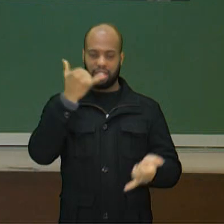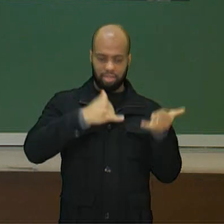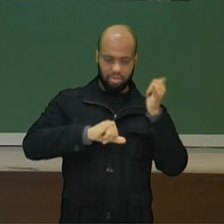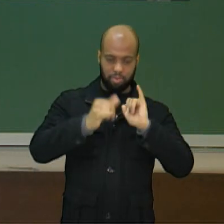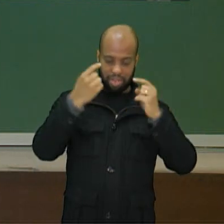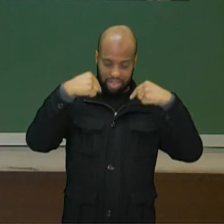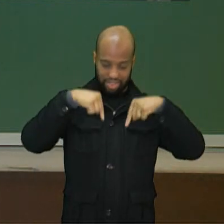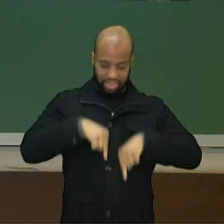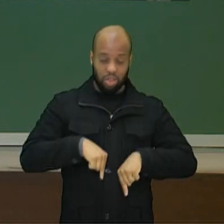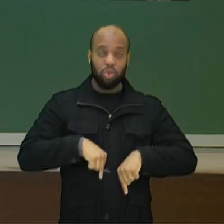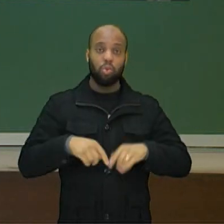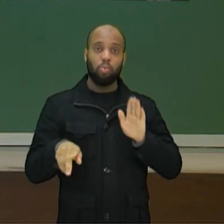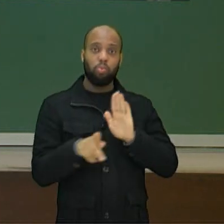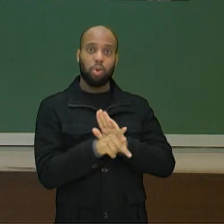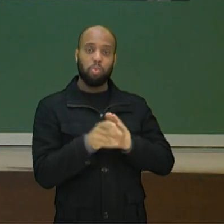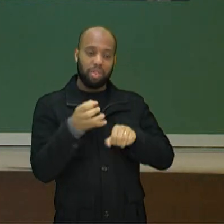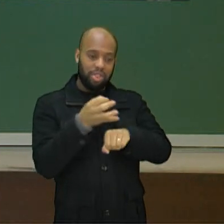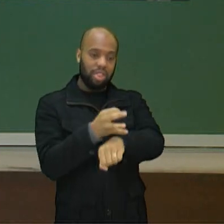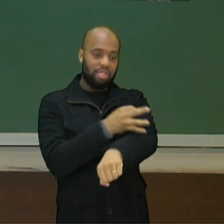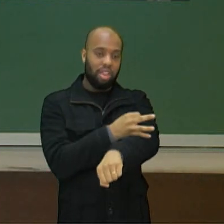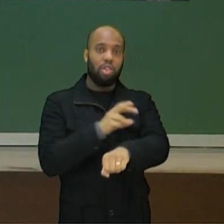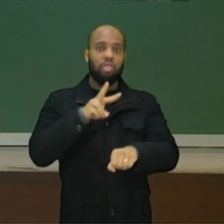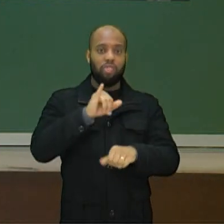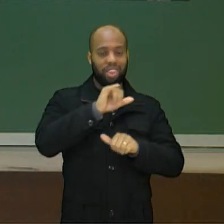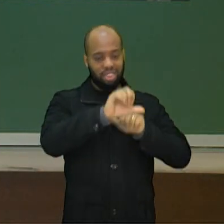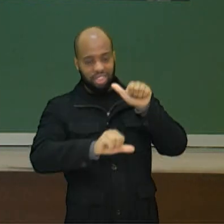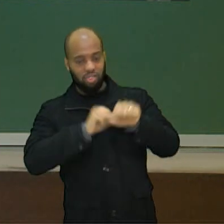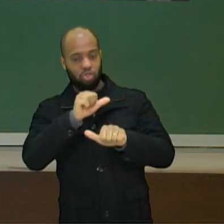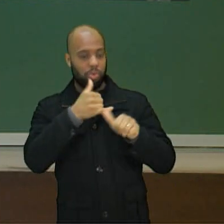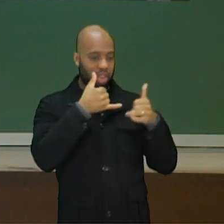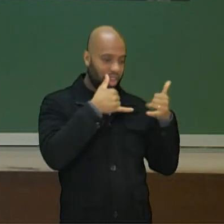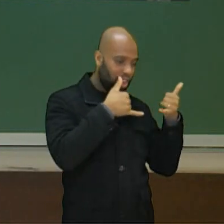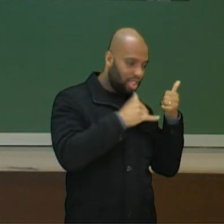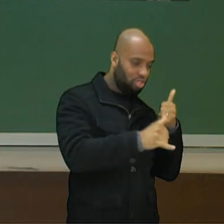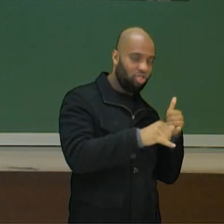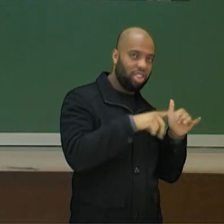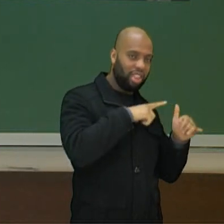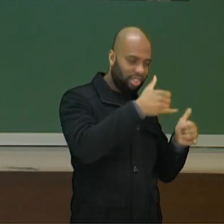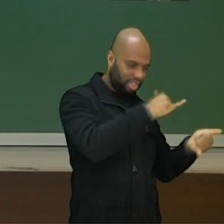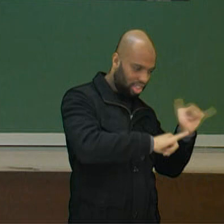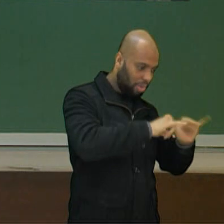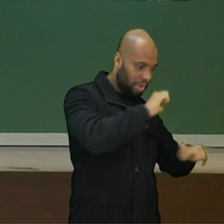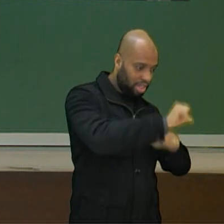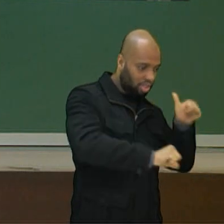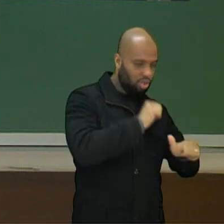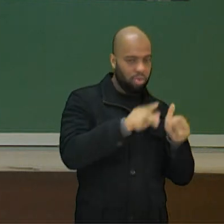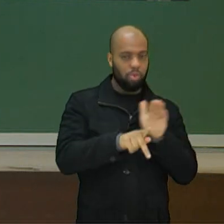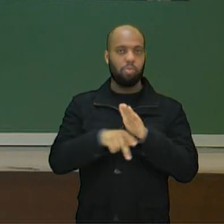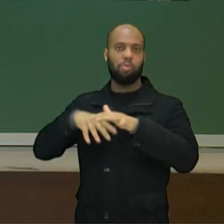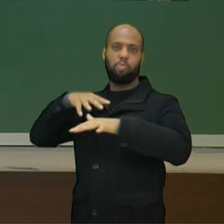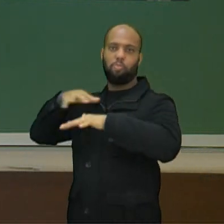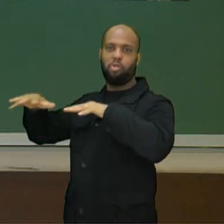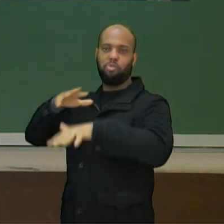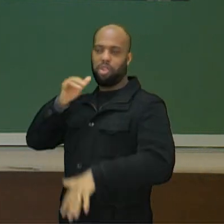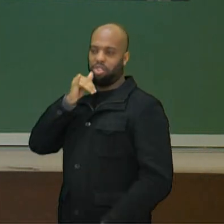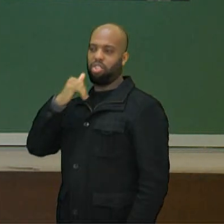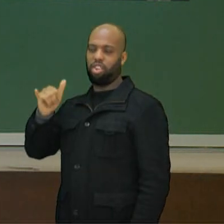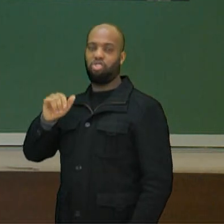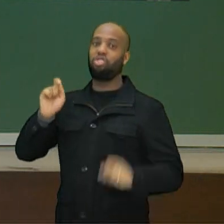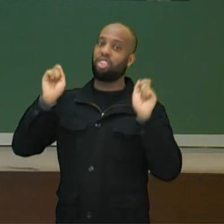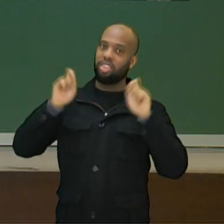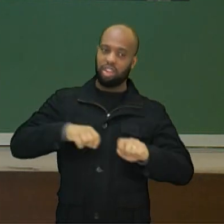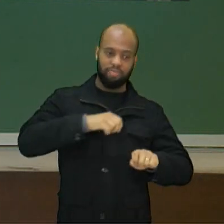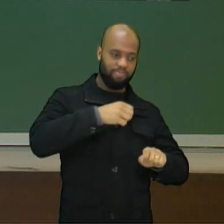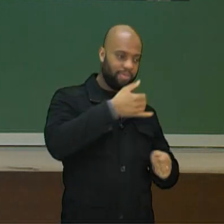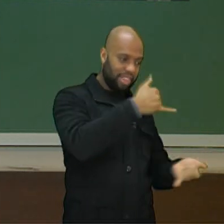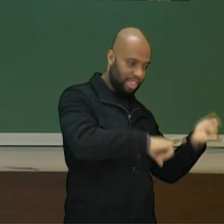nível celular, elas vão transformar essa energia química que vem dos alimentos em energia mecânica. Então ela vai possibilitar